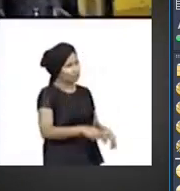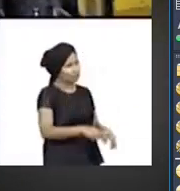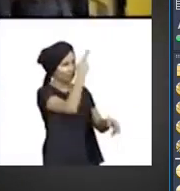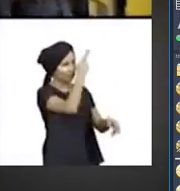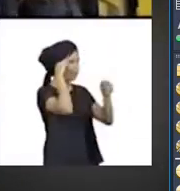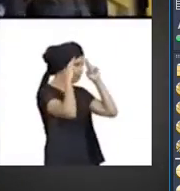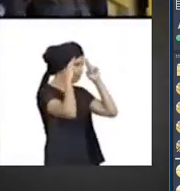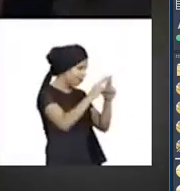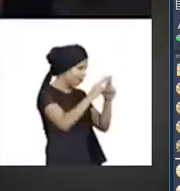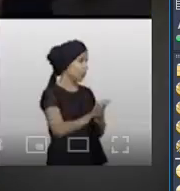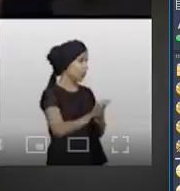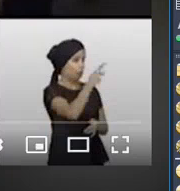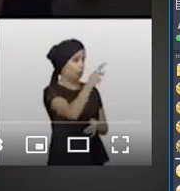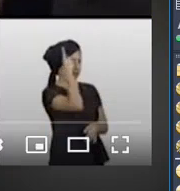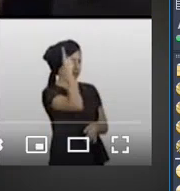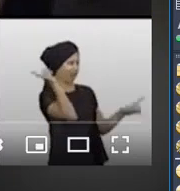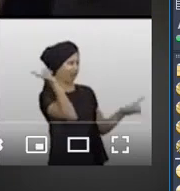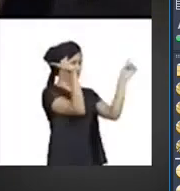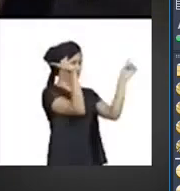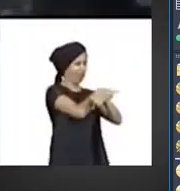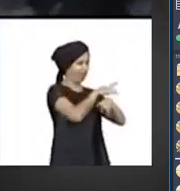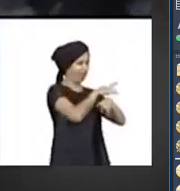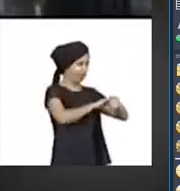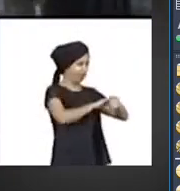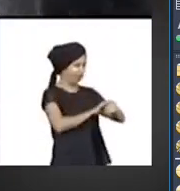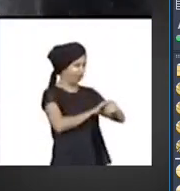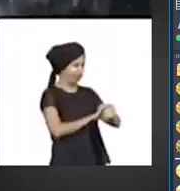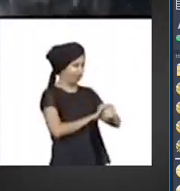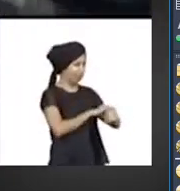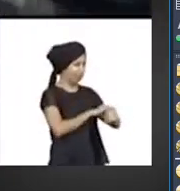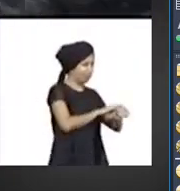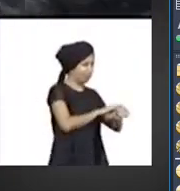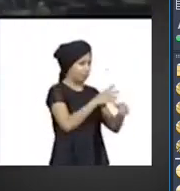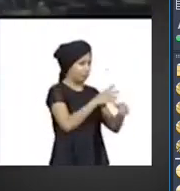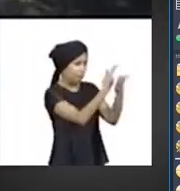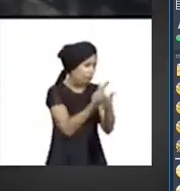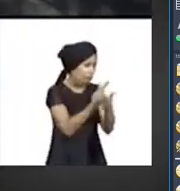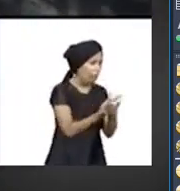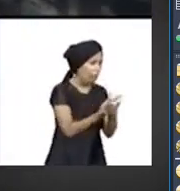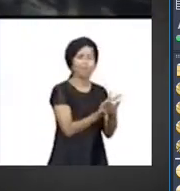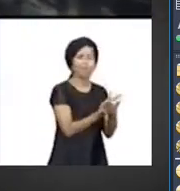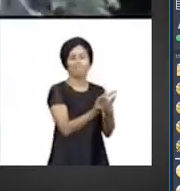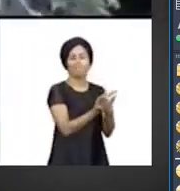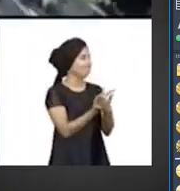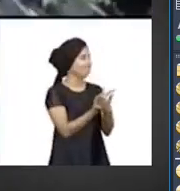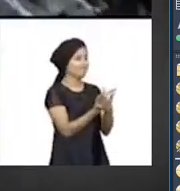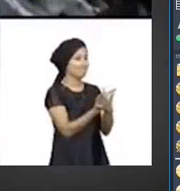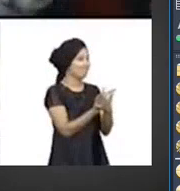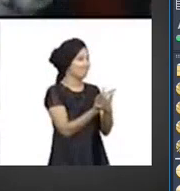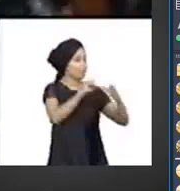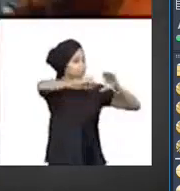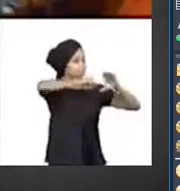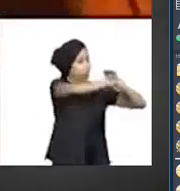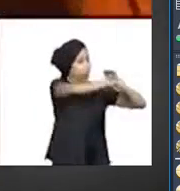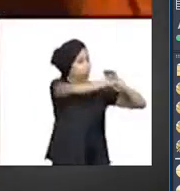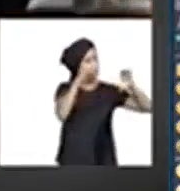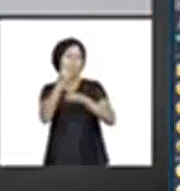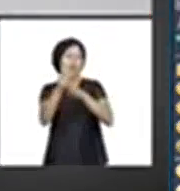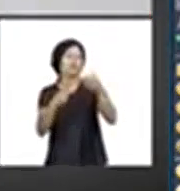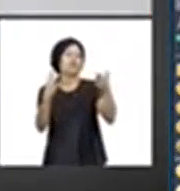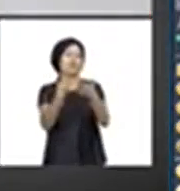tu inverter algum tempo, a detonação não sai. Se tu não carregar o furo com a carga certa, pode